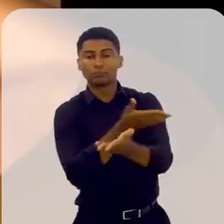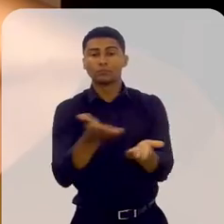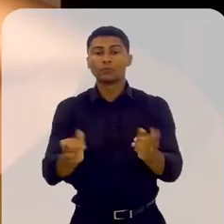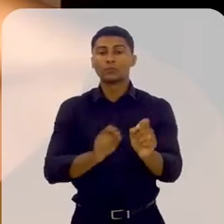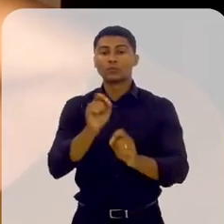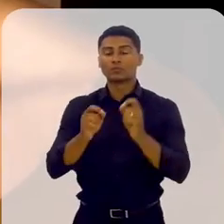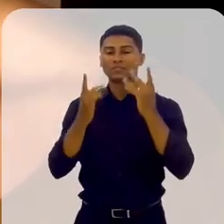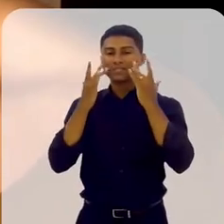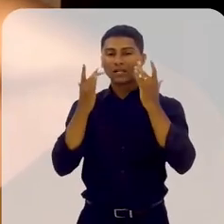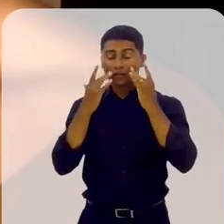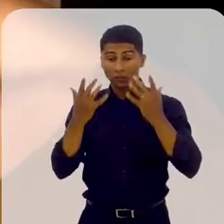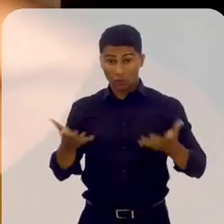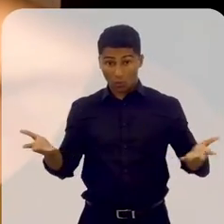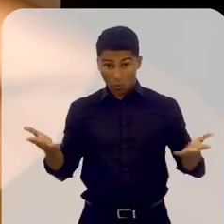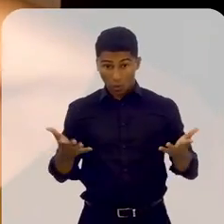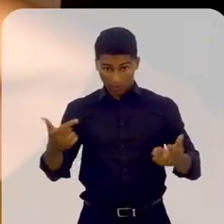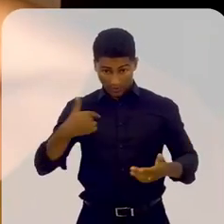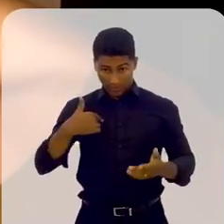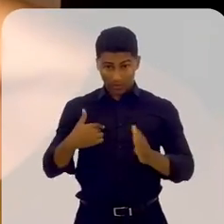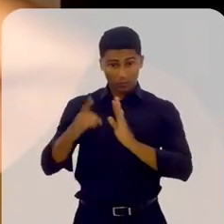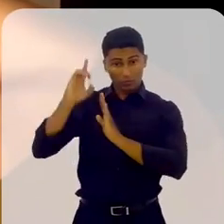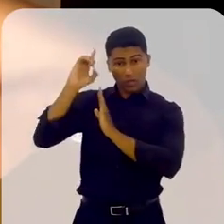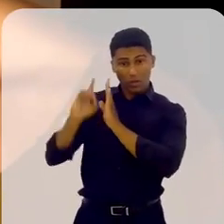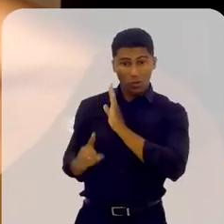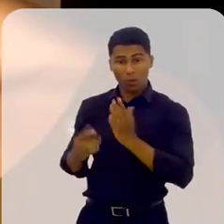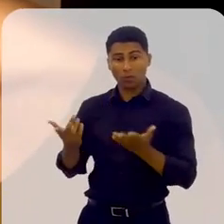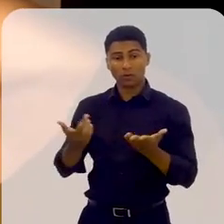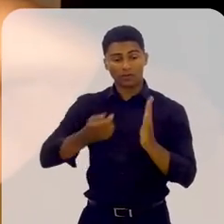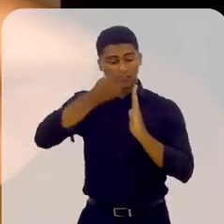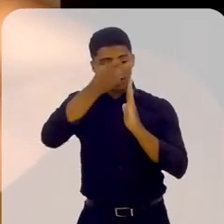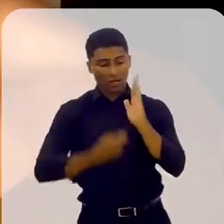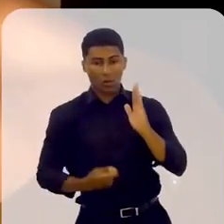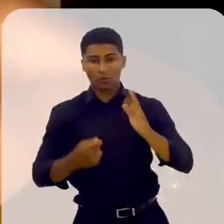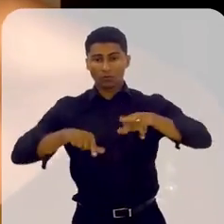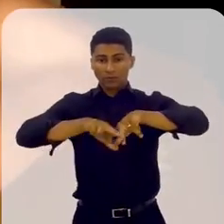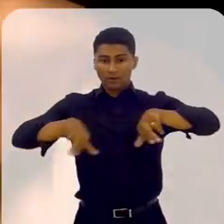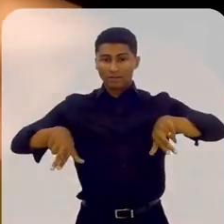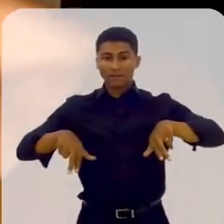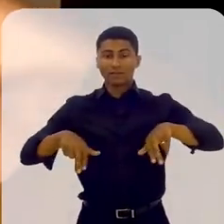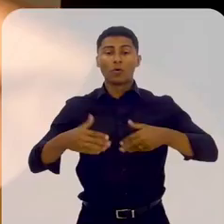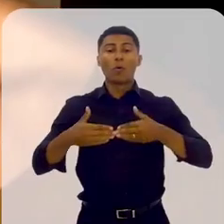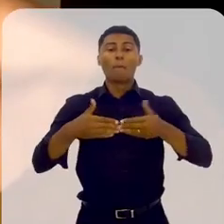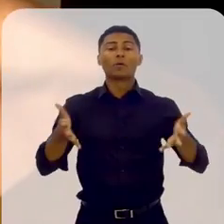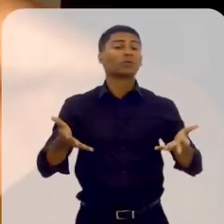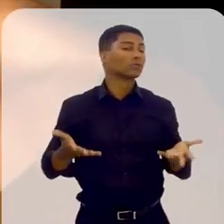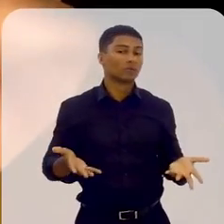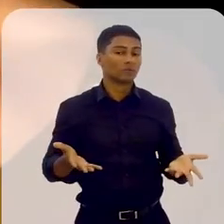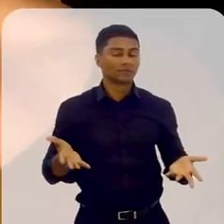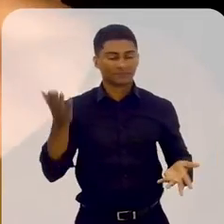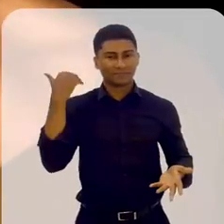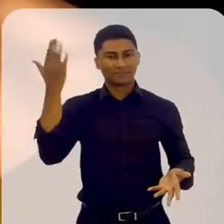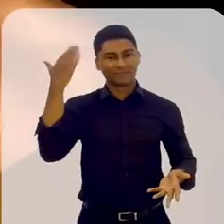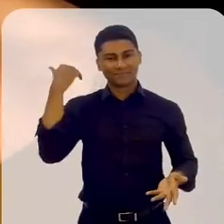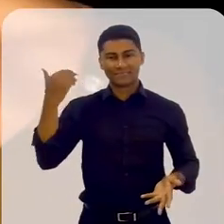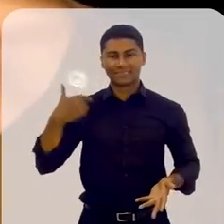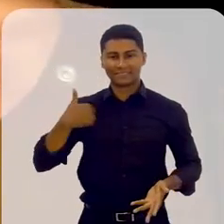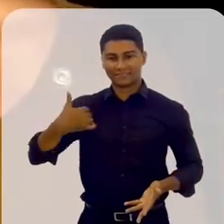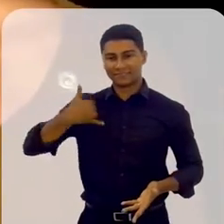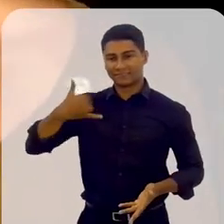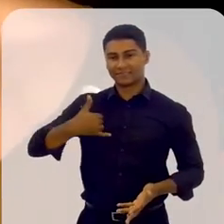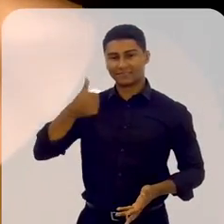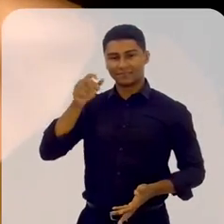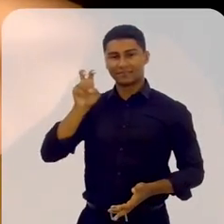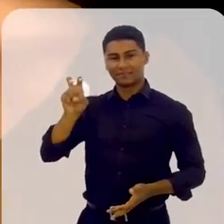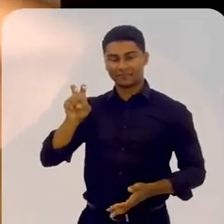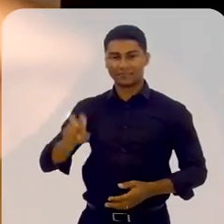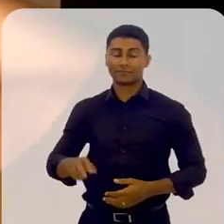Então, esse meu corre de hoje de produzir, dirigir, atuar, escrever, vem desde que você falou na apresentação, dessa minha primeira experiência com teatro